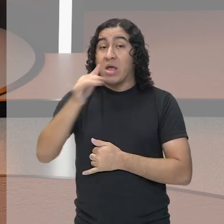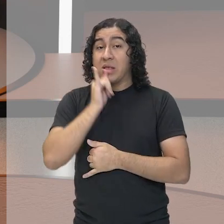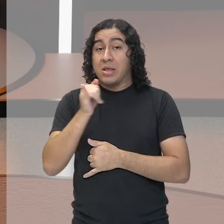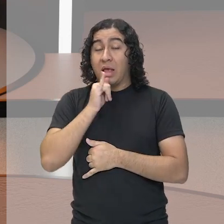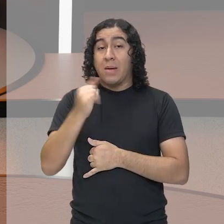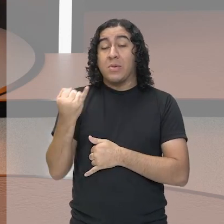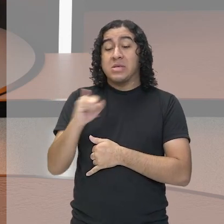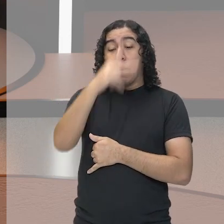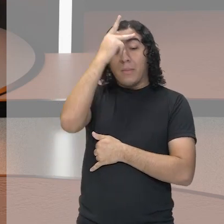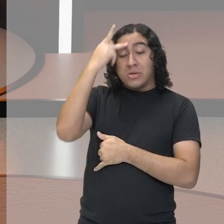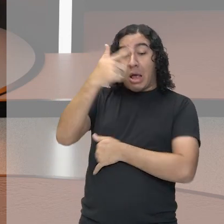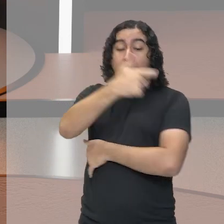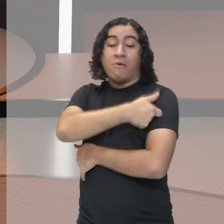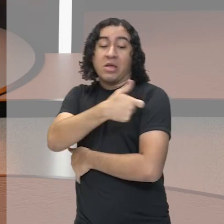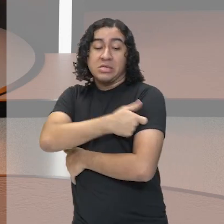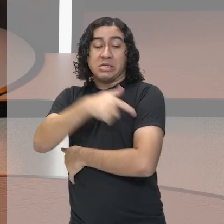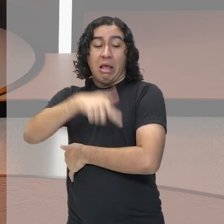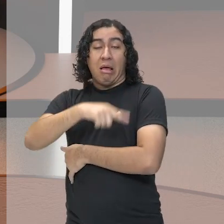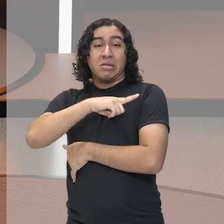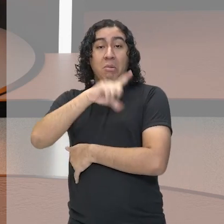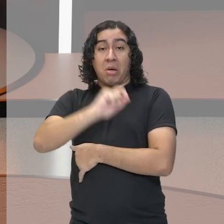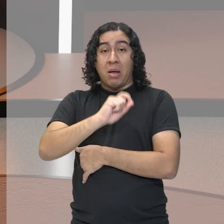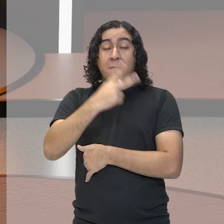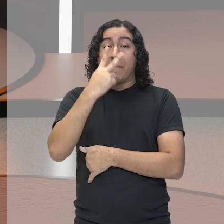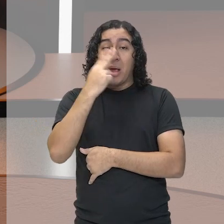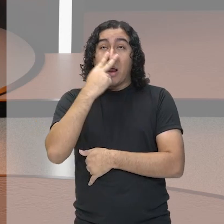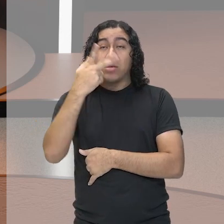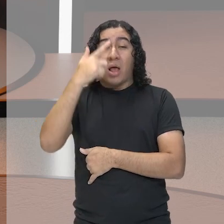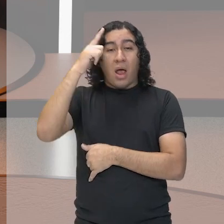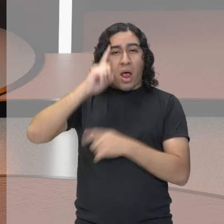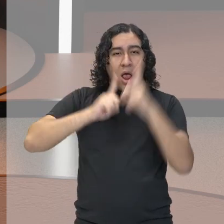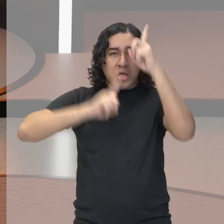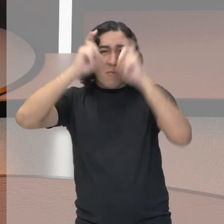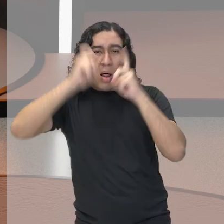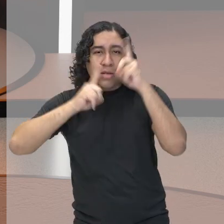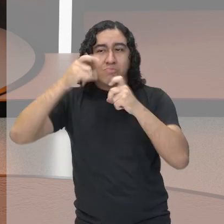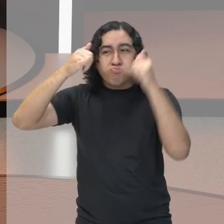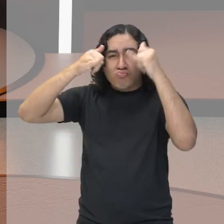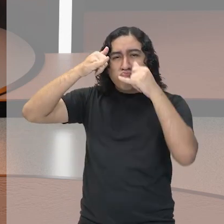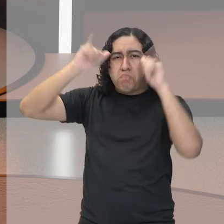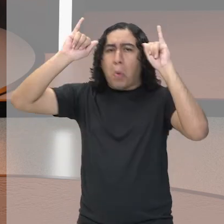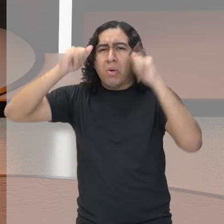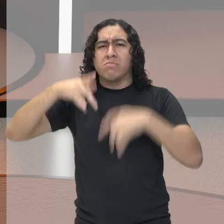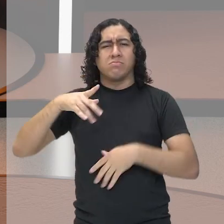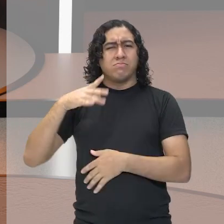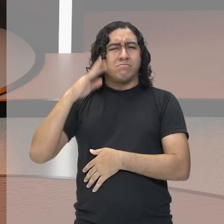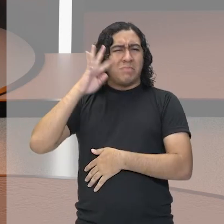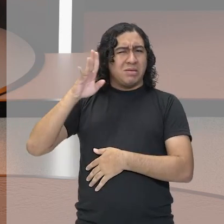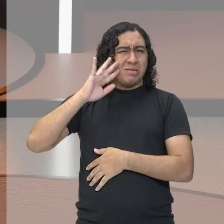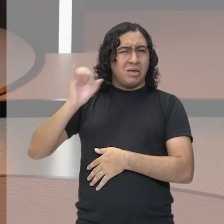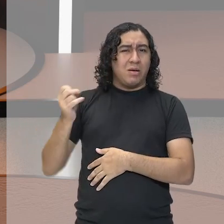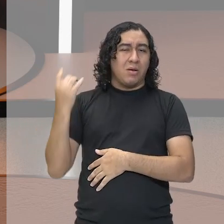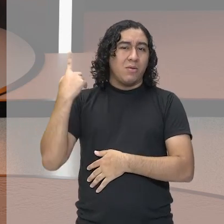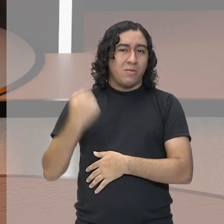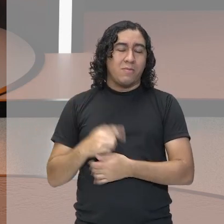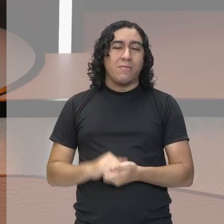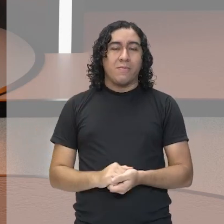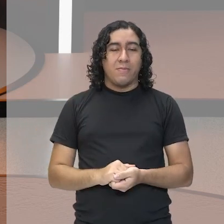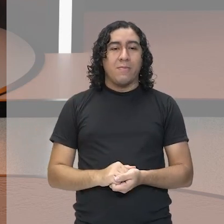vacina, né, ela ficava com a feição de boi, né, uma feição bovina, imagina, né? Então, naquele tempo, faltou o